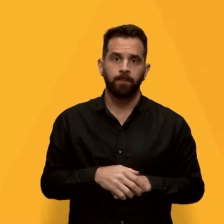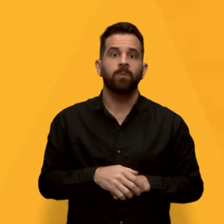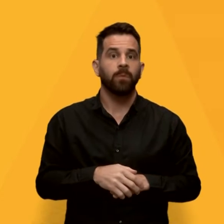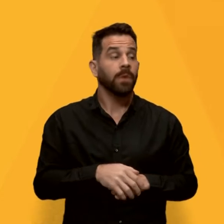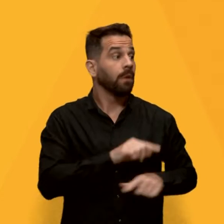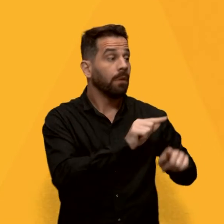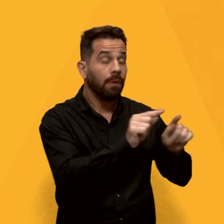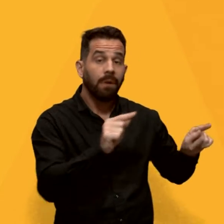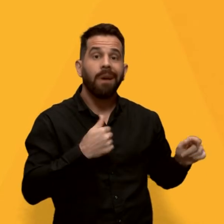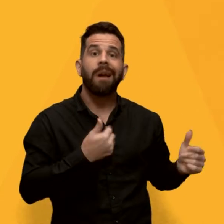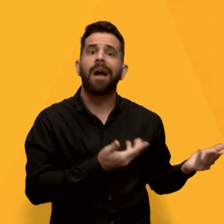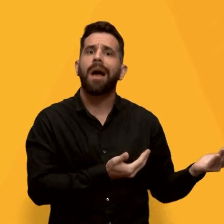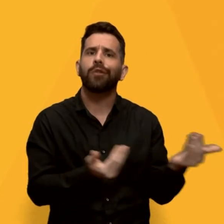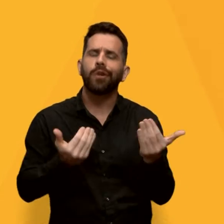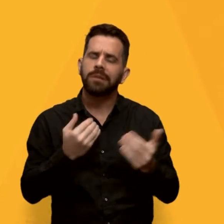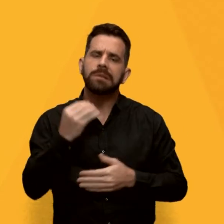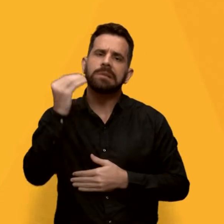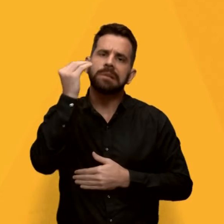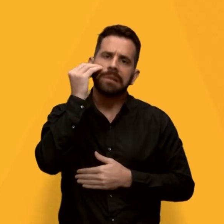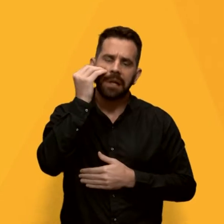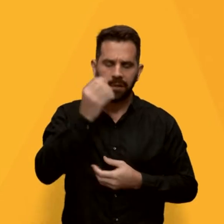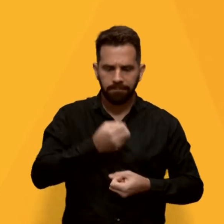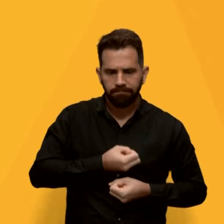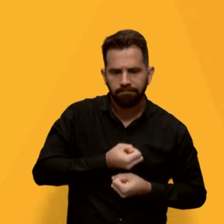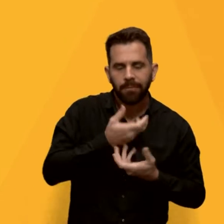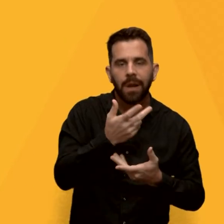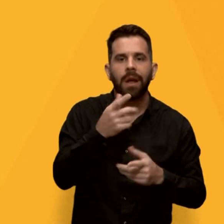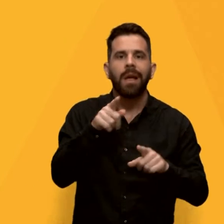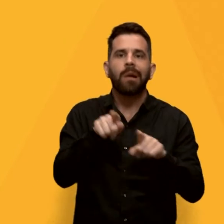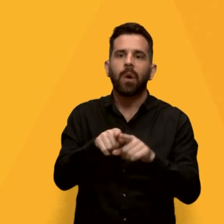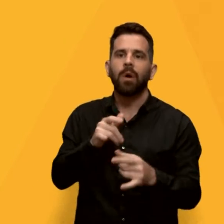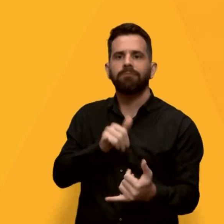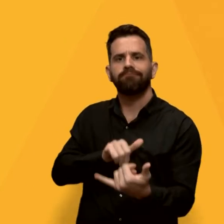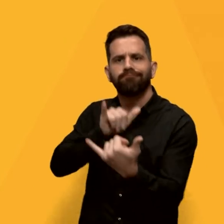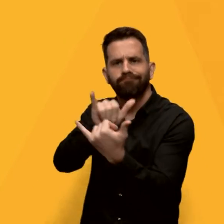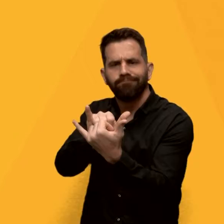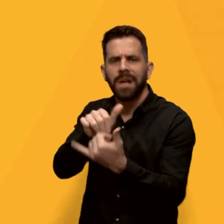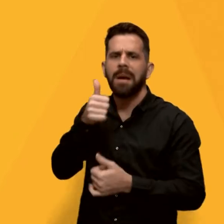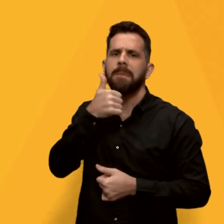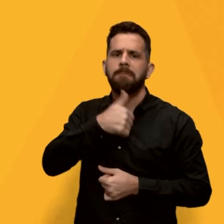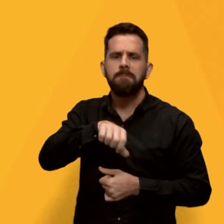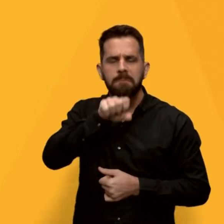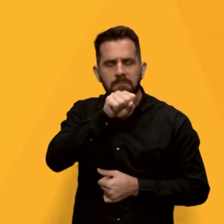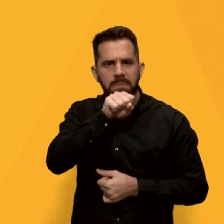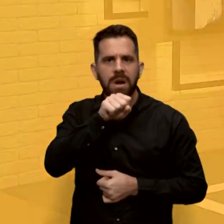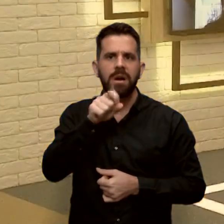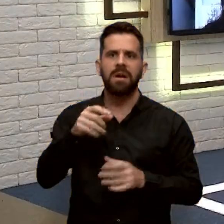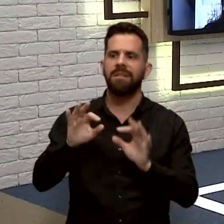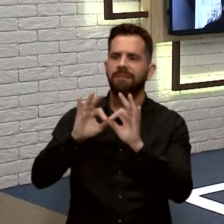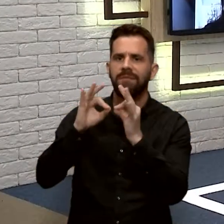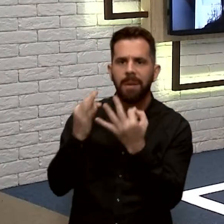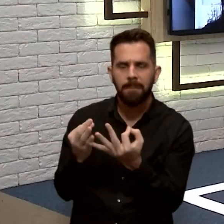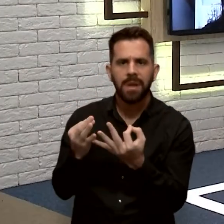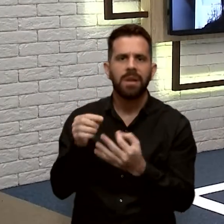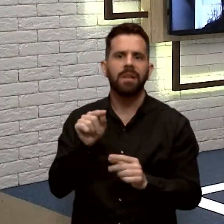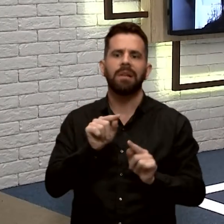se retratar muito com a mãe, com os familiares, com filhos às vezes, né, e